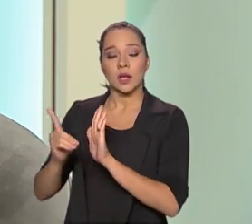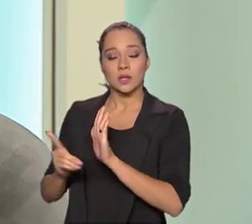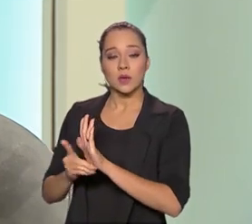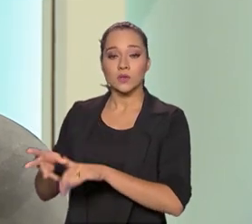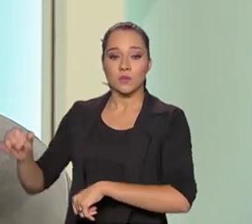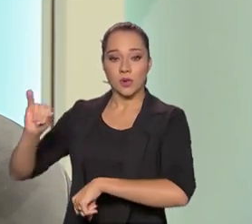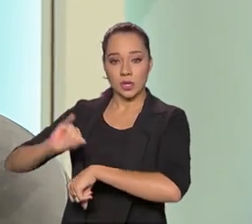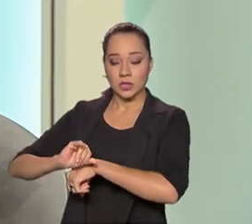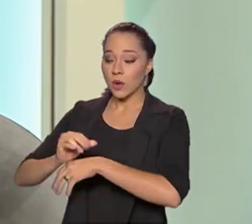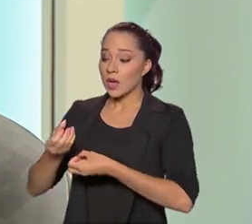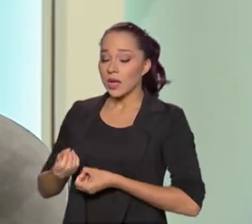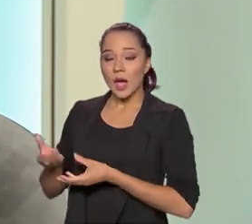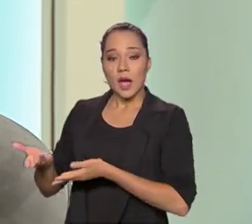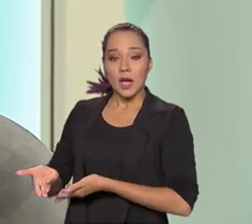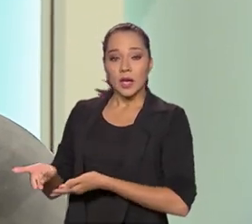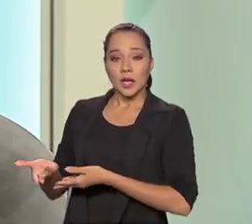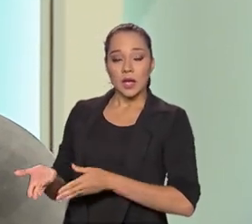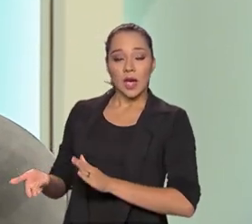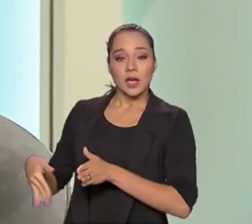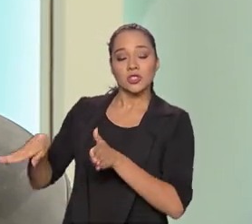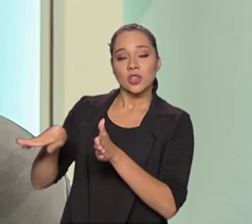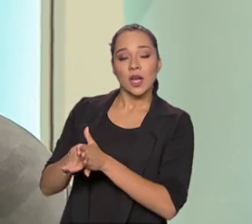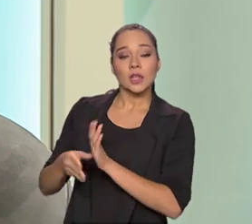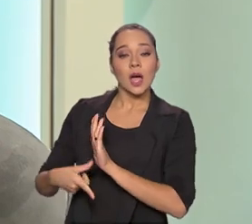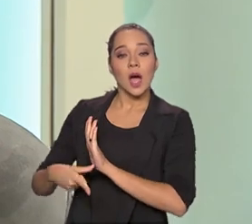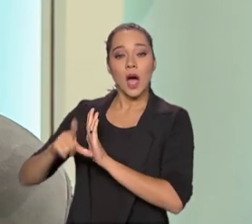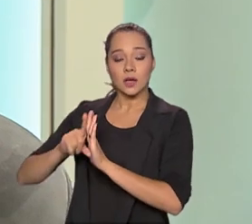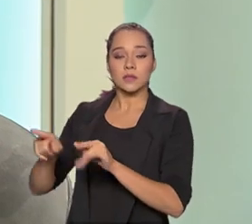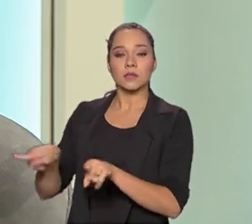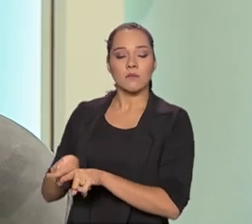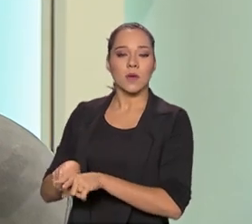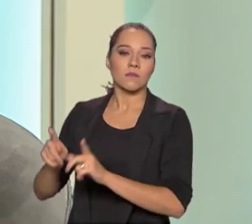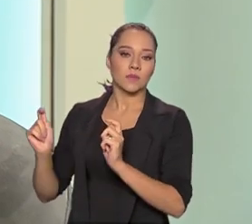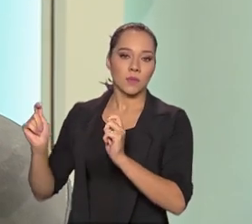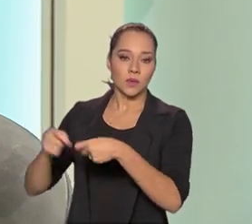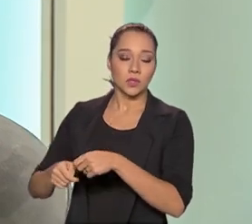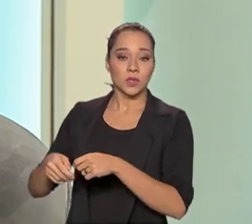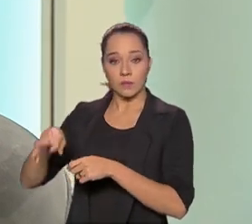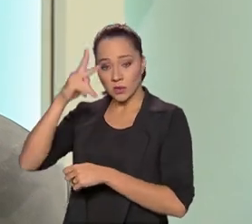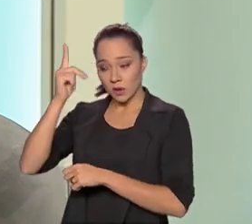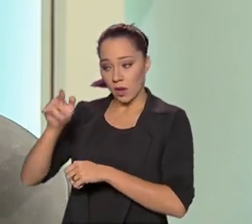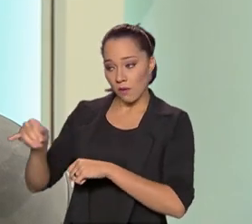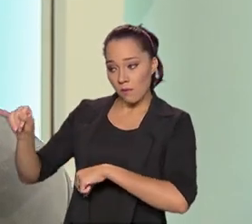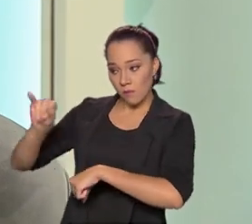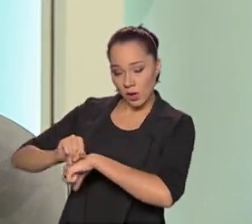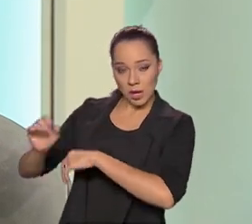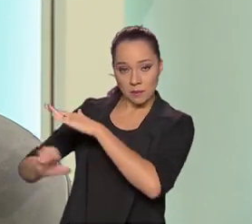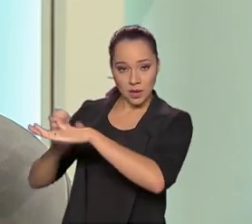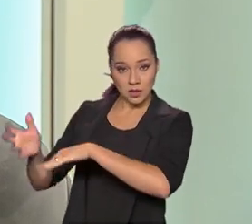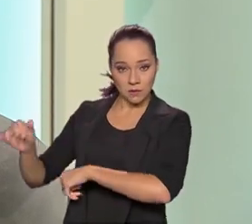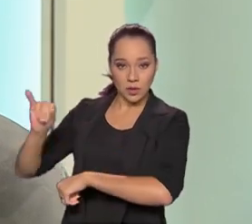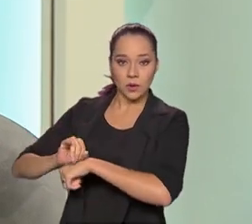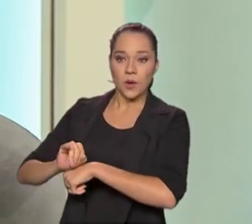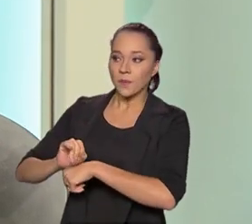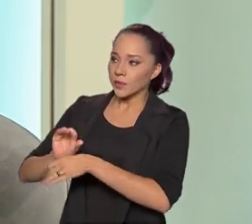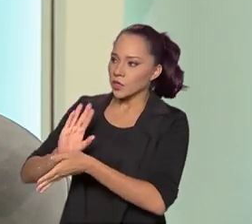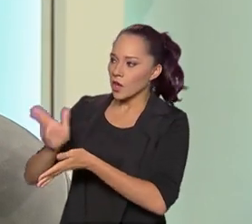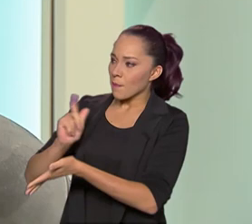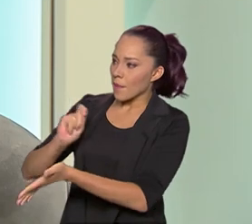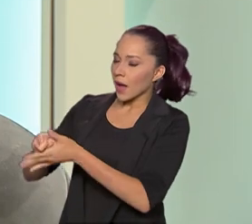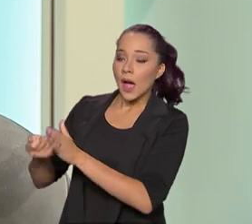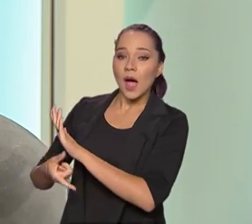e a entrega antecipada dessas mercadorias, permitindo ao importador recebê-las antes mesmo